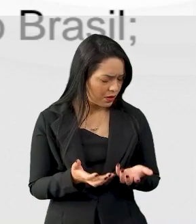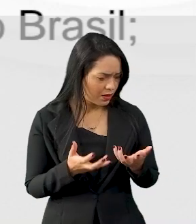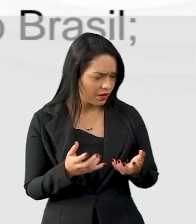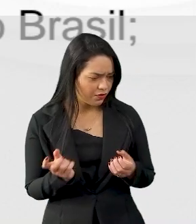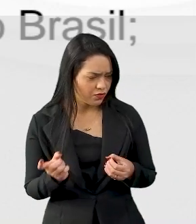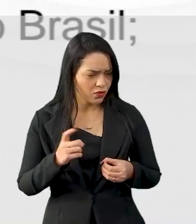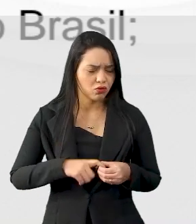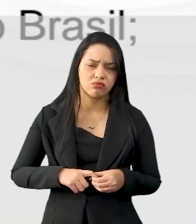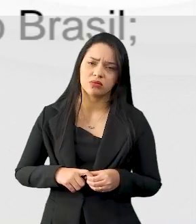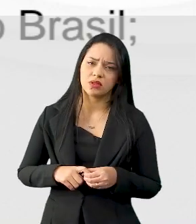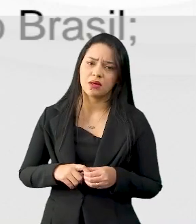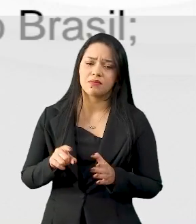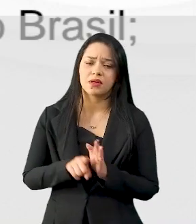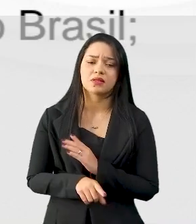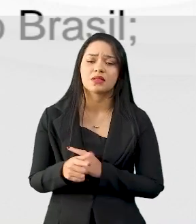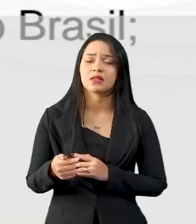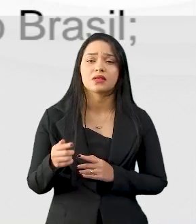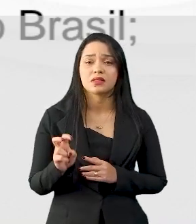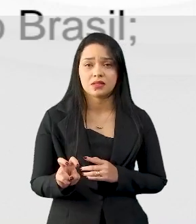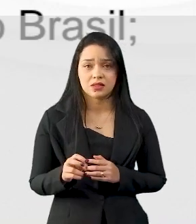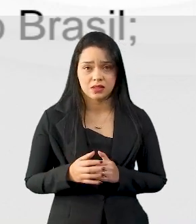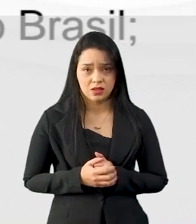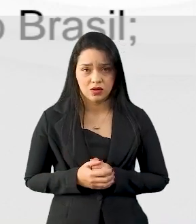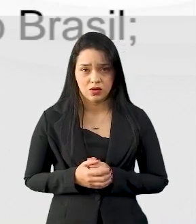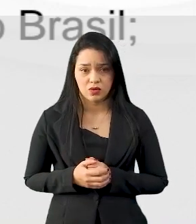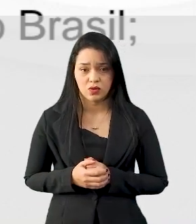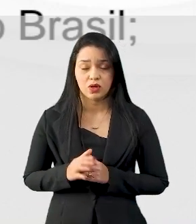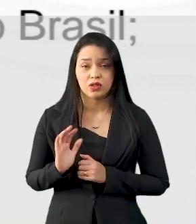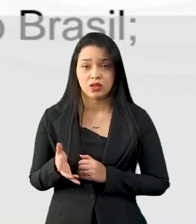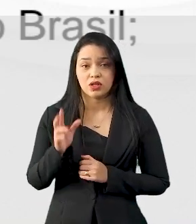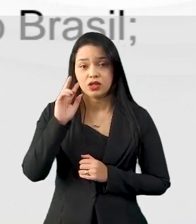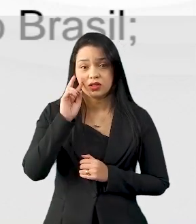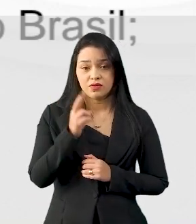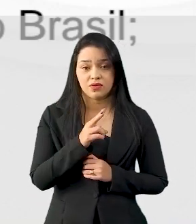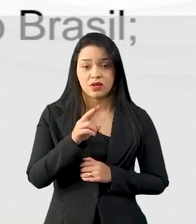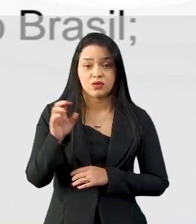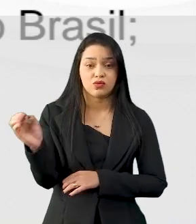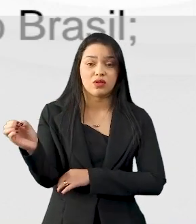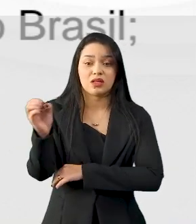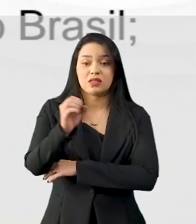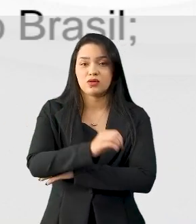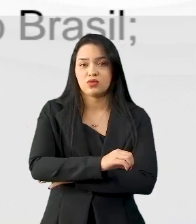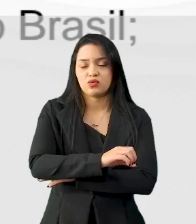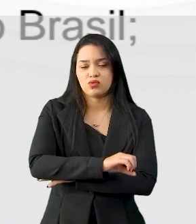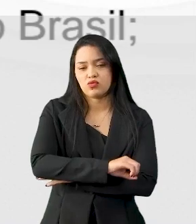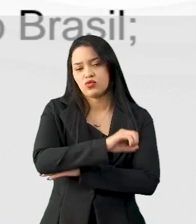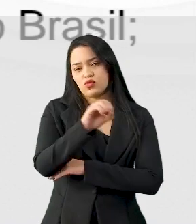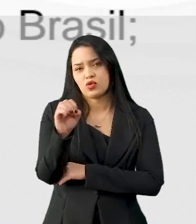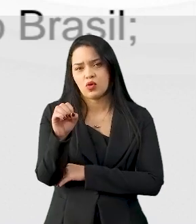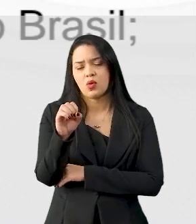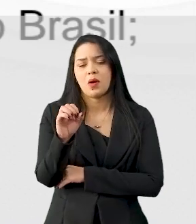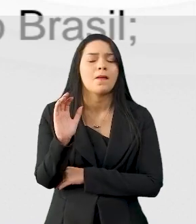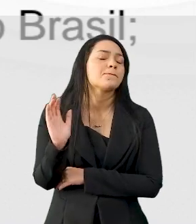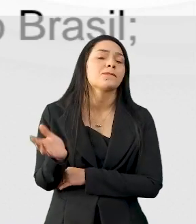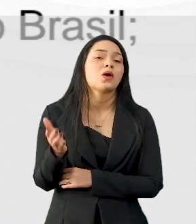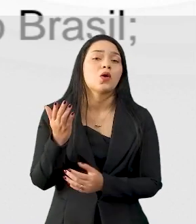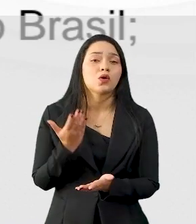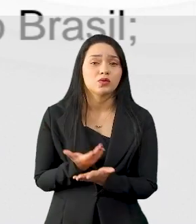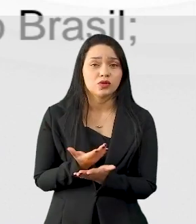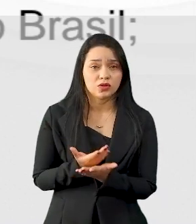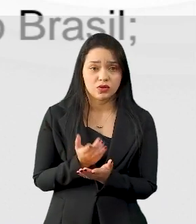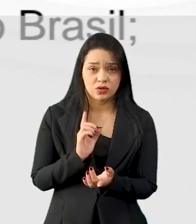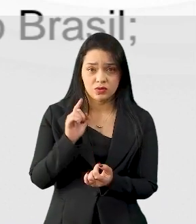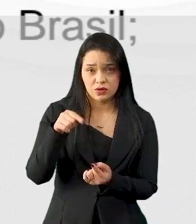voltar para o fuso menos 75? Por uma questão de acompanhar o nascer e o pôr do sol, gente, tá? Entrando nesse aspecto, o objetivo do